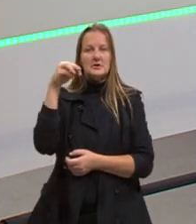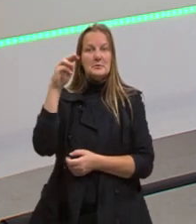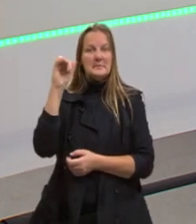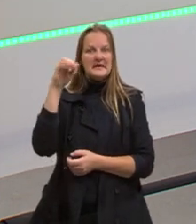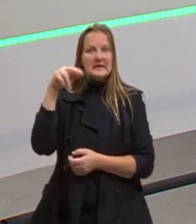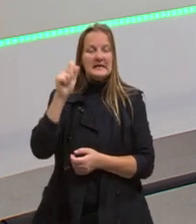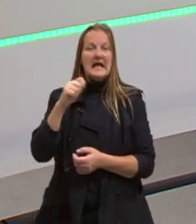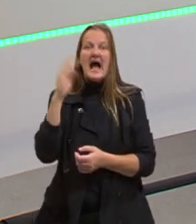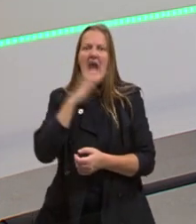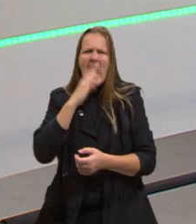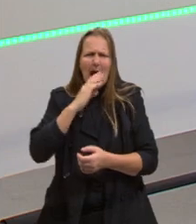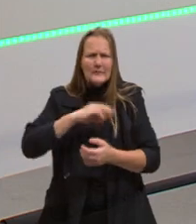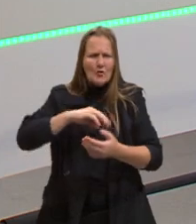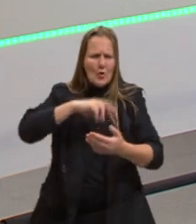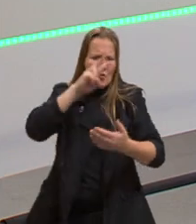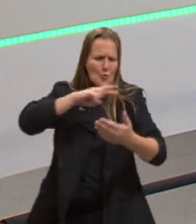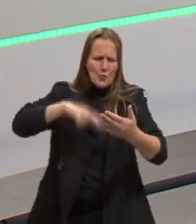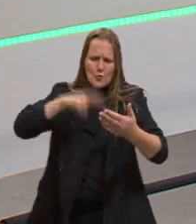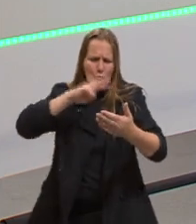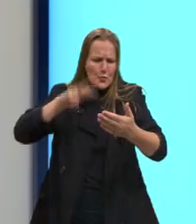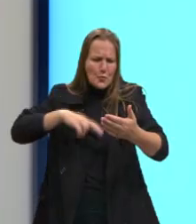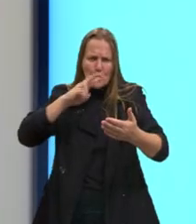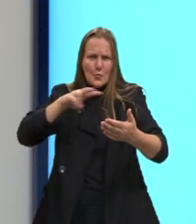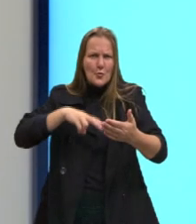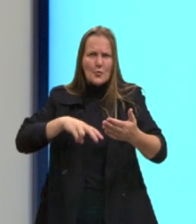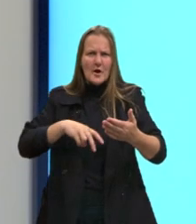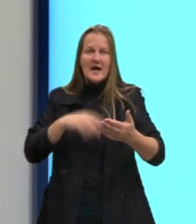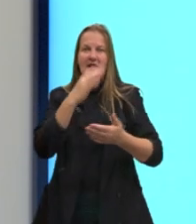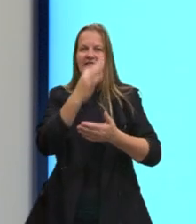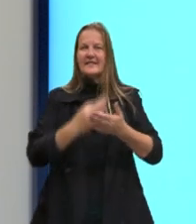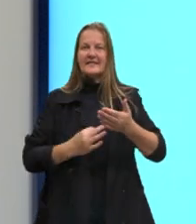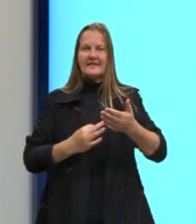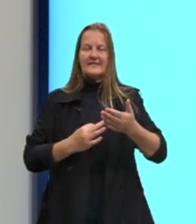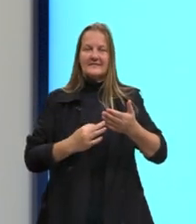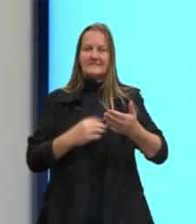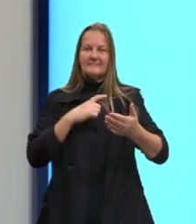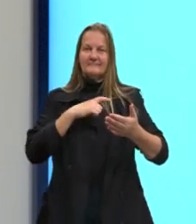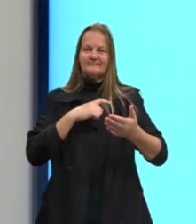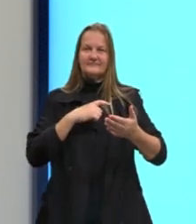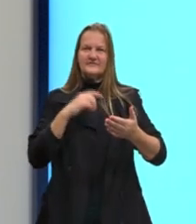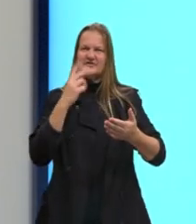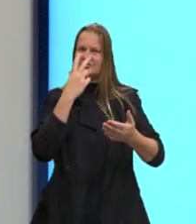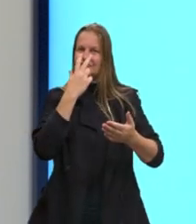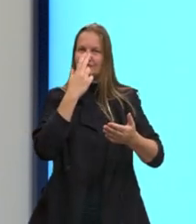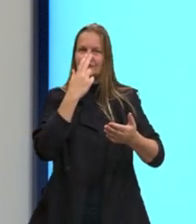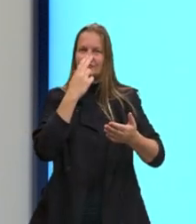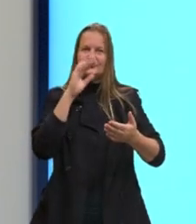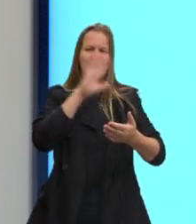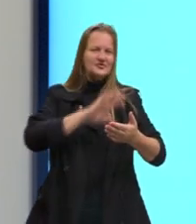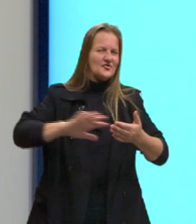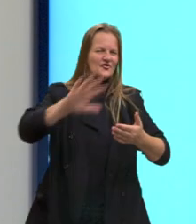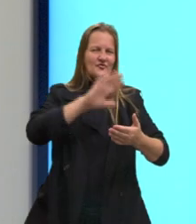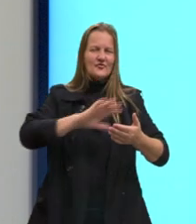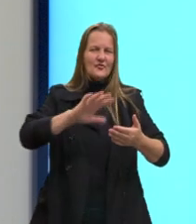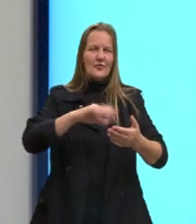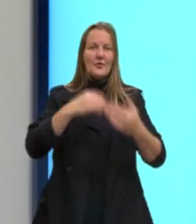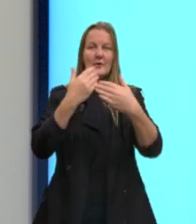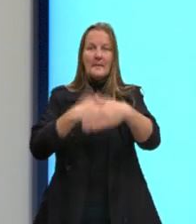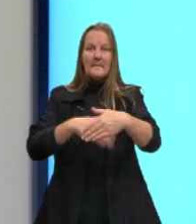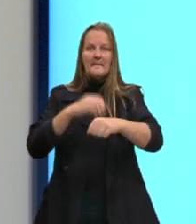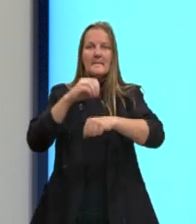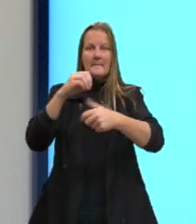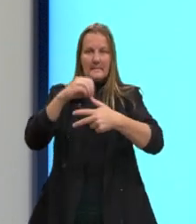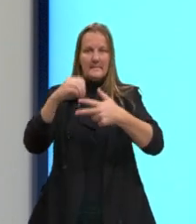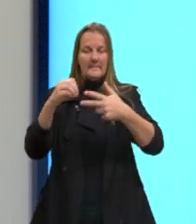dinâmica e rápida sobre todas as informações eu tenho o texto em inglês na prova do Enem